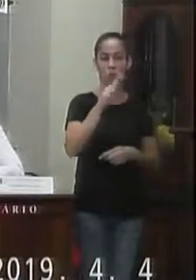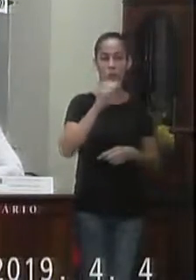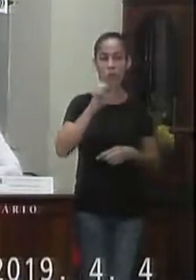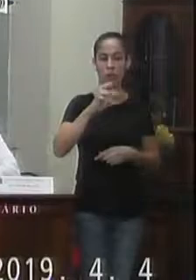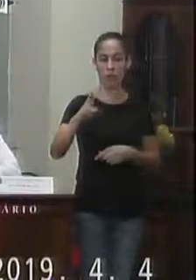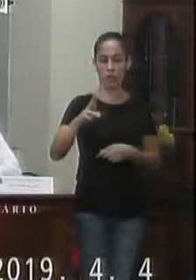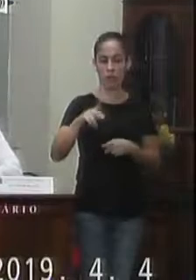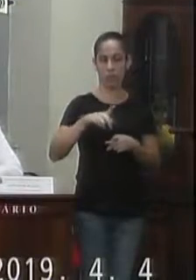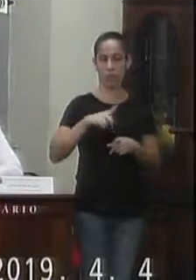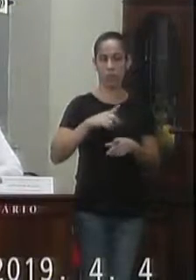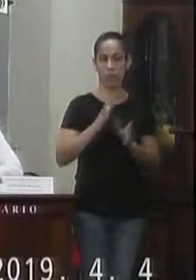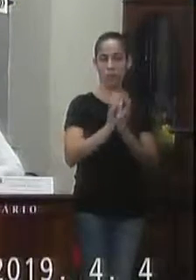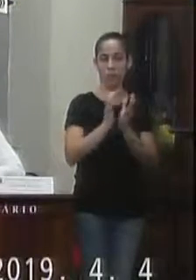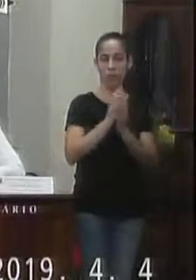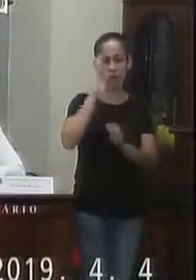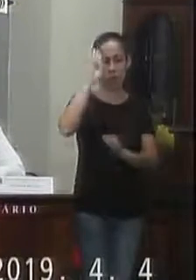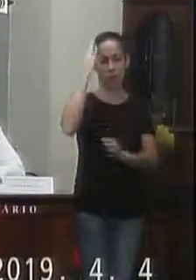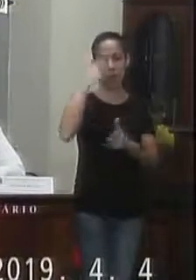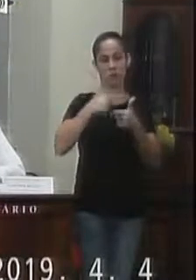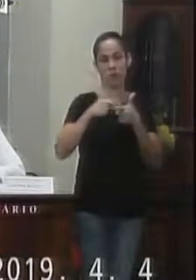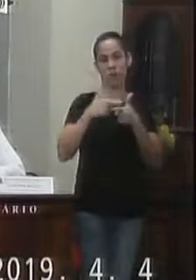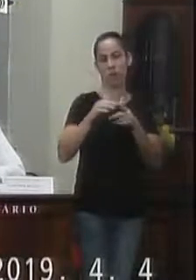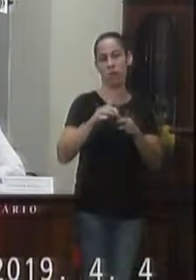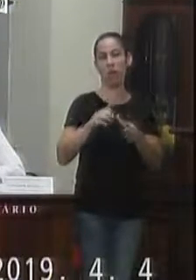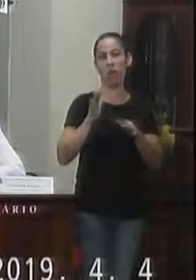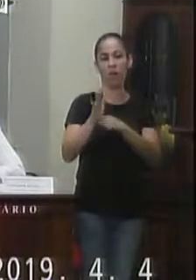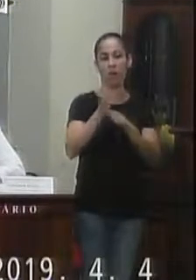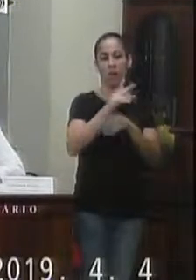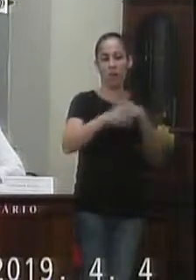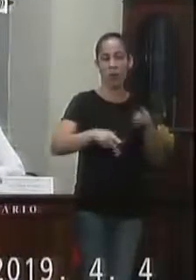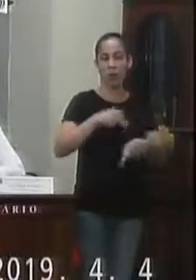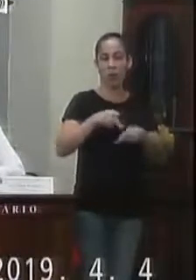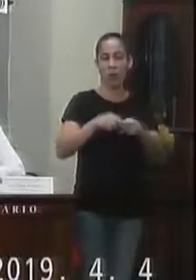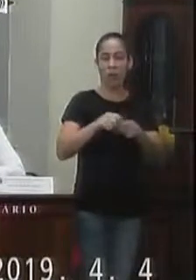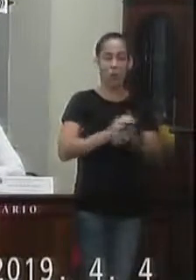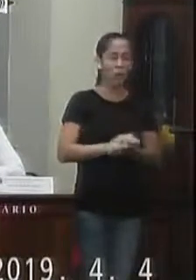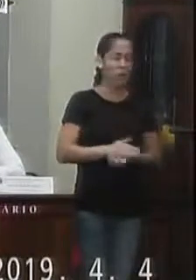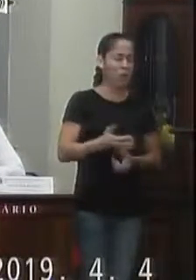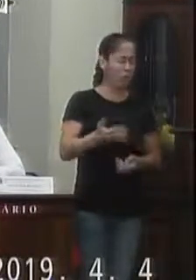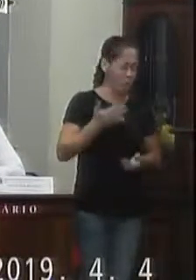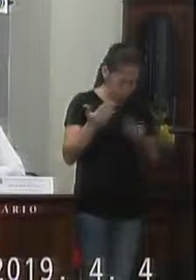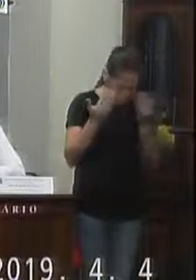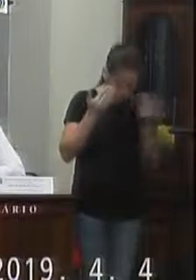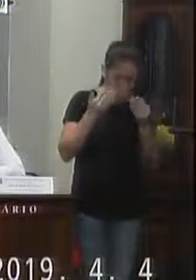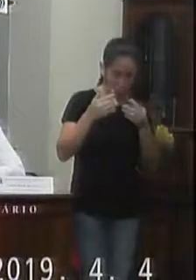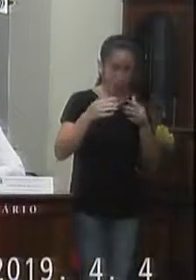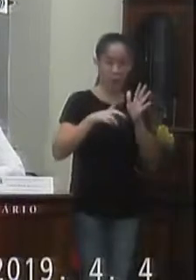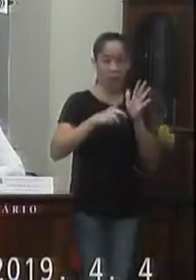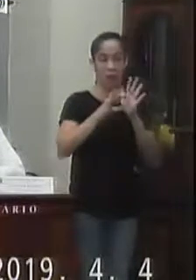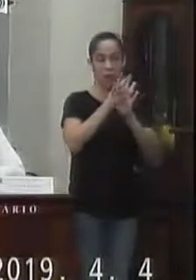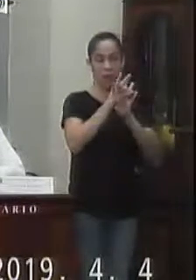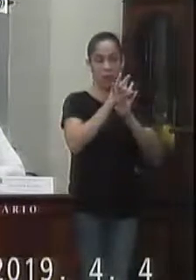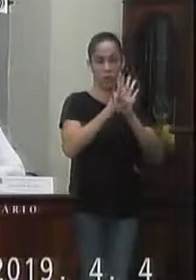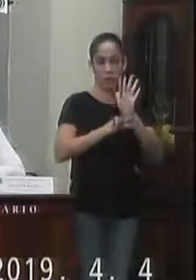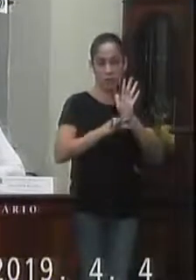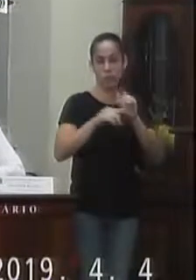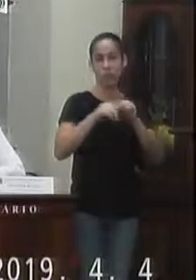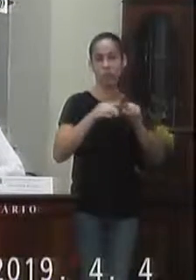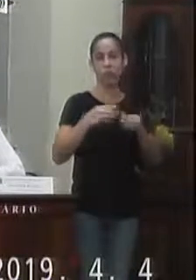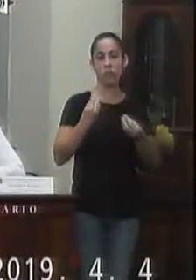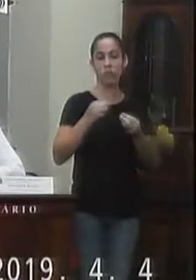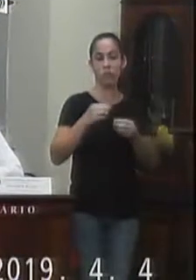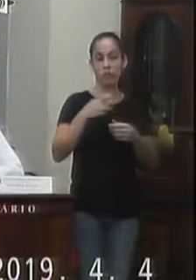restou-se a necessidade de apresentar uma solução que traga benefício à população e ao município, propondo parâmetros e diretrizes que viabilizem a utilização de serviços de